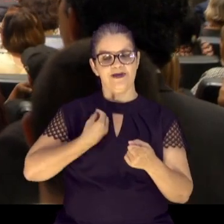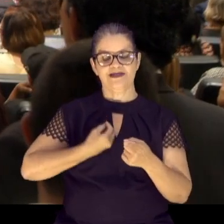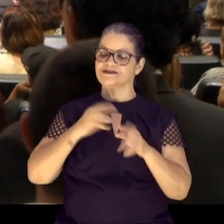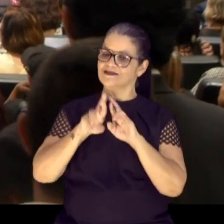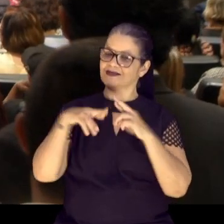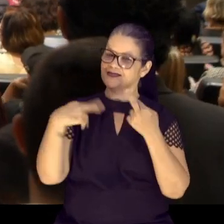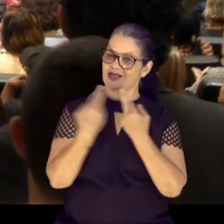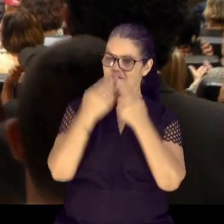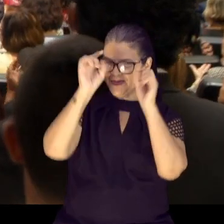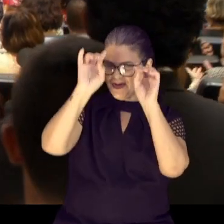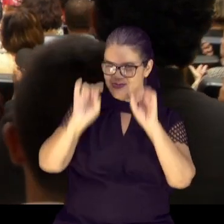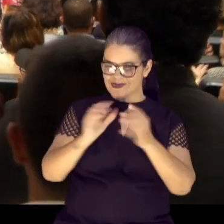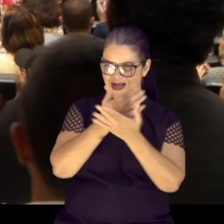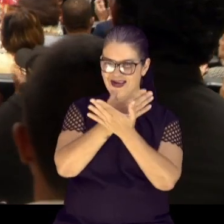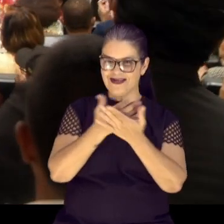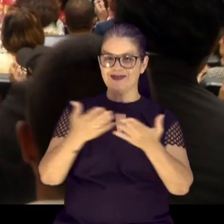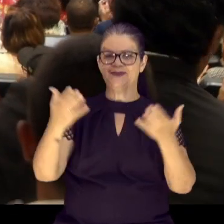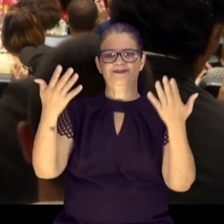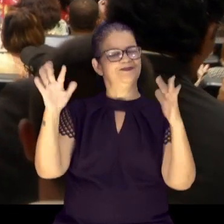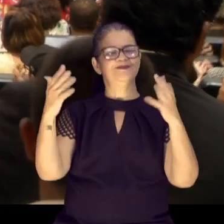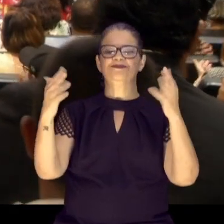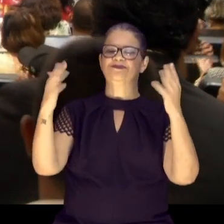solene.